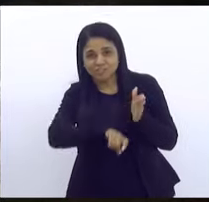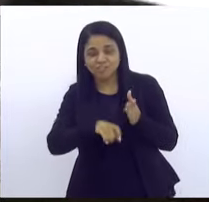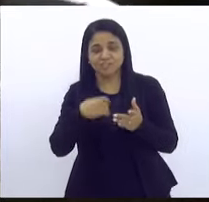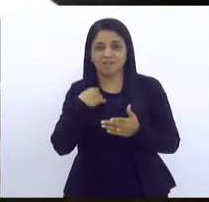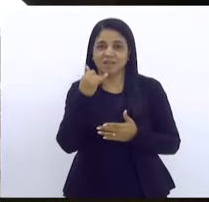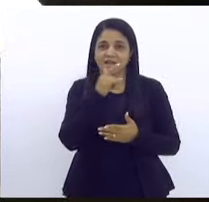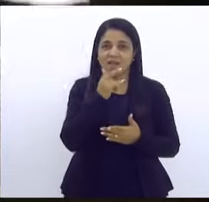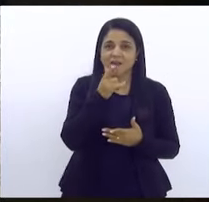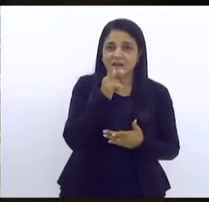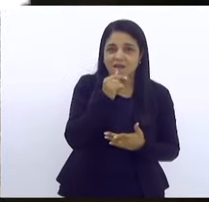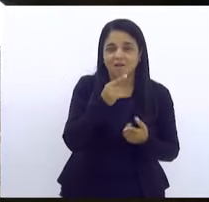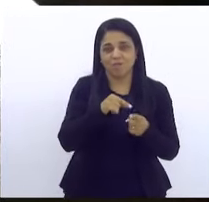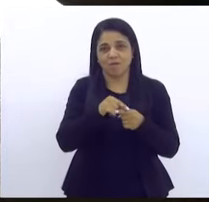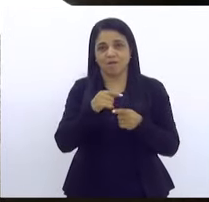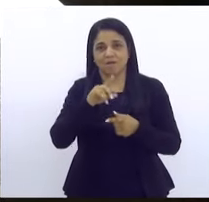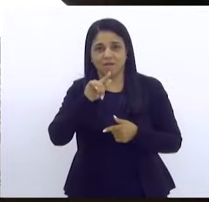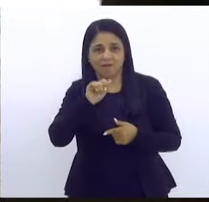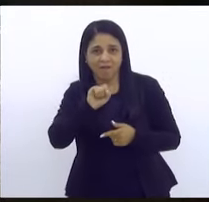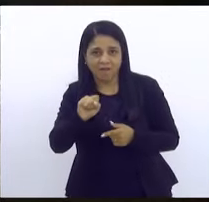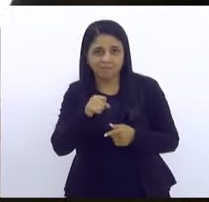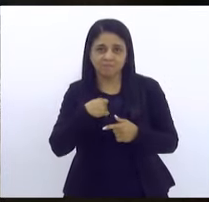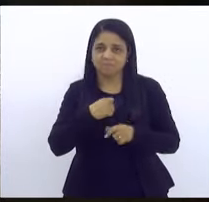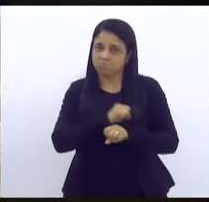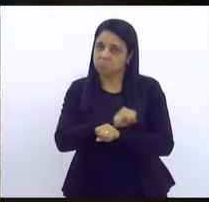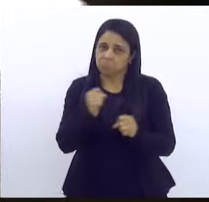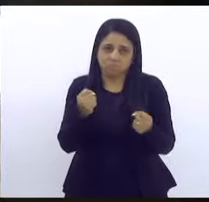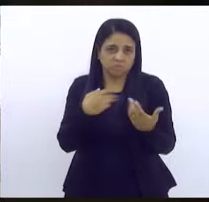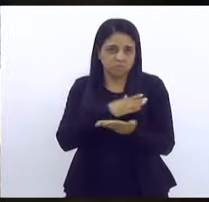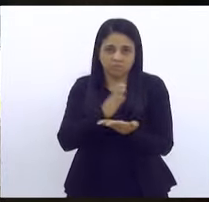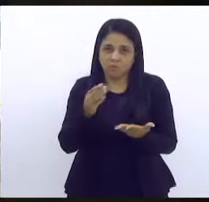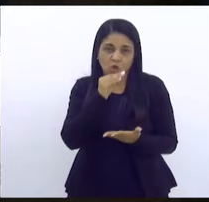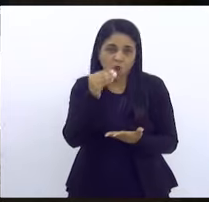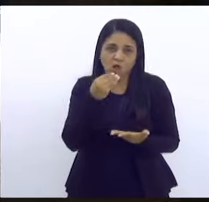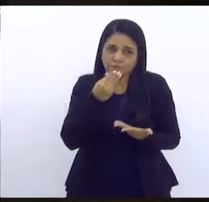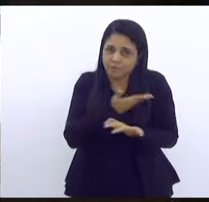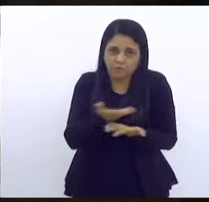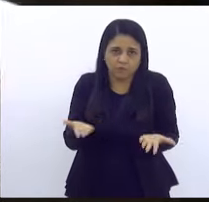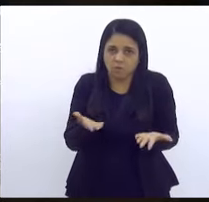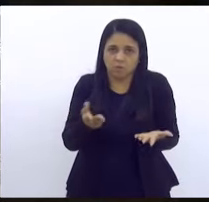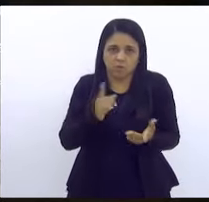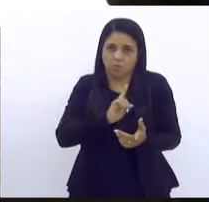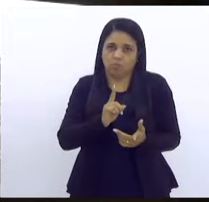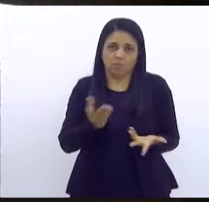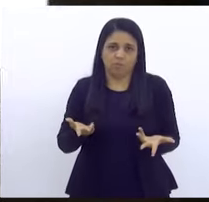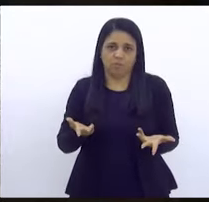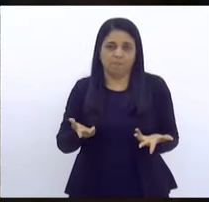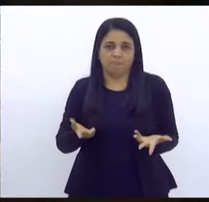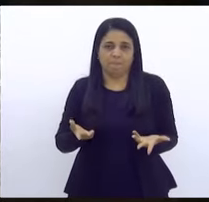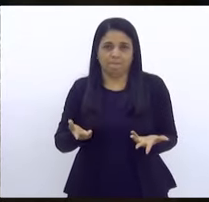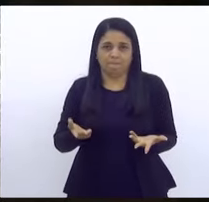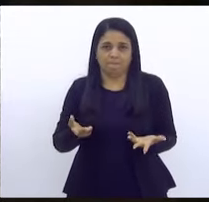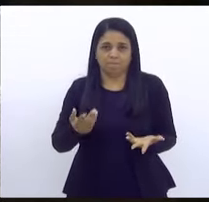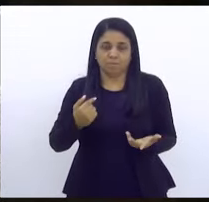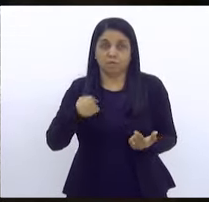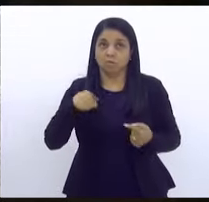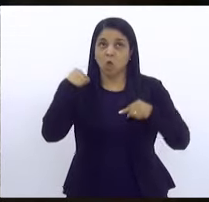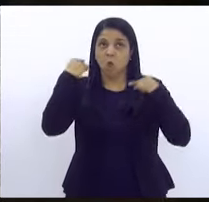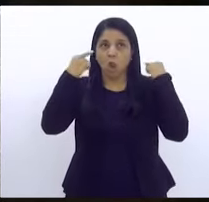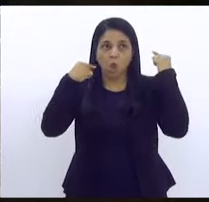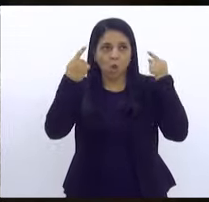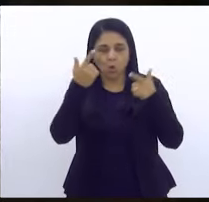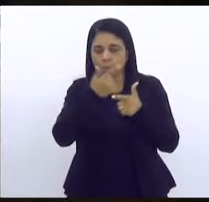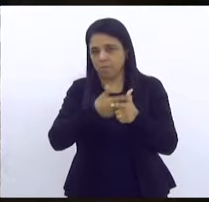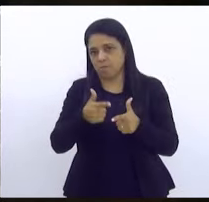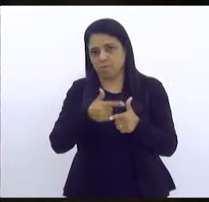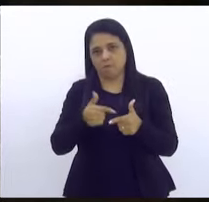Então, não é isso, pelo amor de Deus. Isso é uma coisa óbvia. Só se eu tivesse com algum